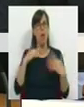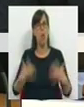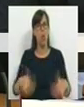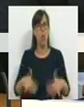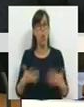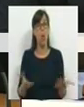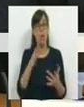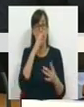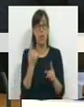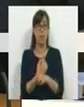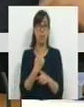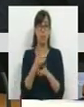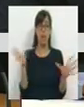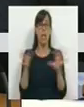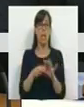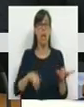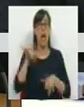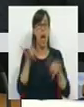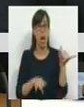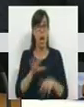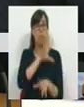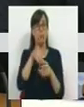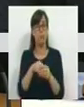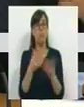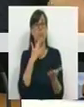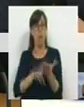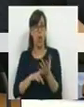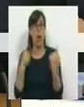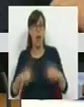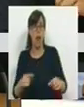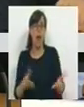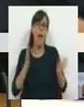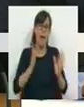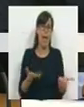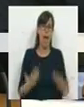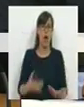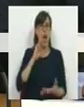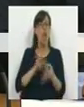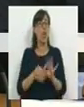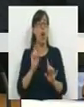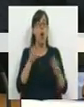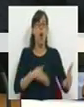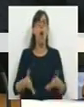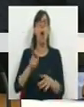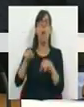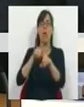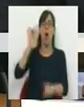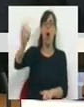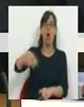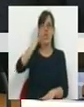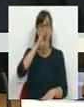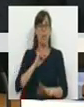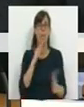imprescindível, e se há momento que essa ligação aérea faz mais razão de existir, é precisamente agora. Qual é que é a orientação política que o